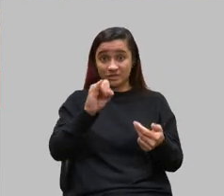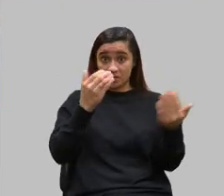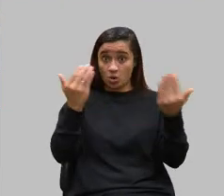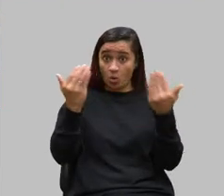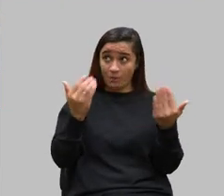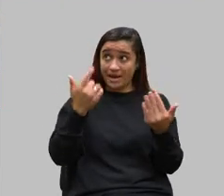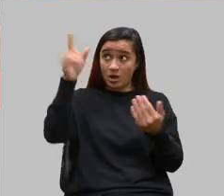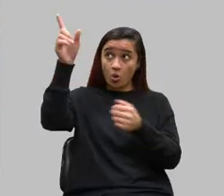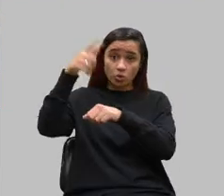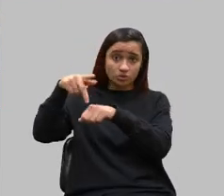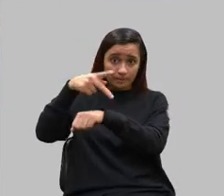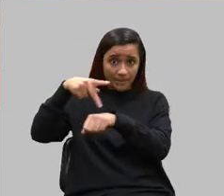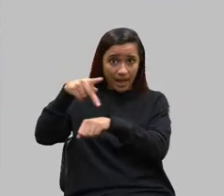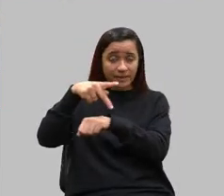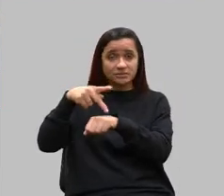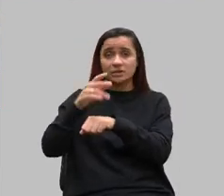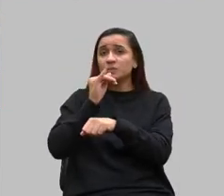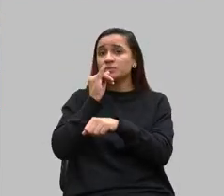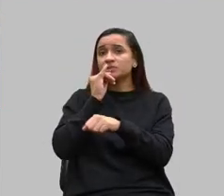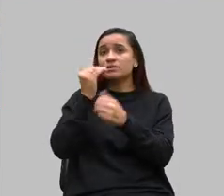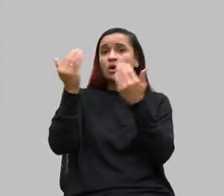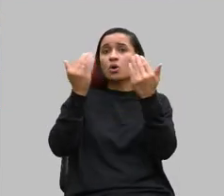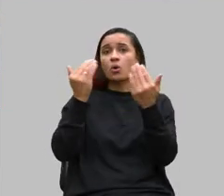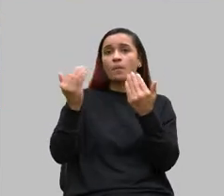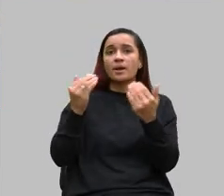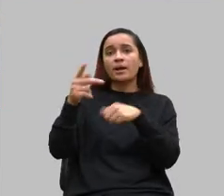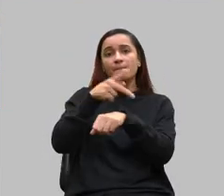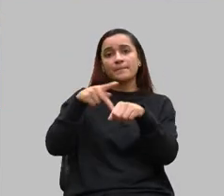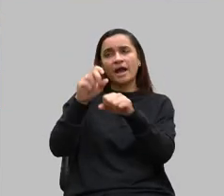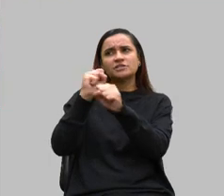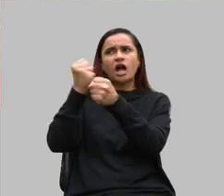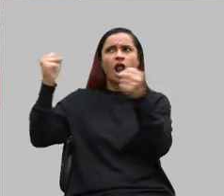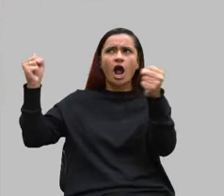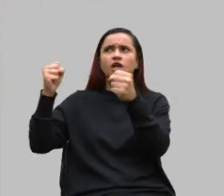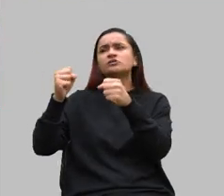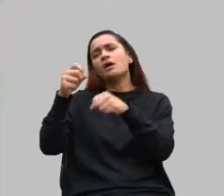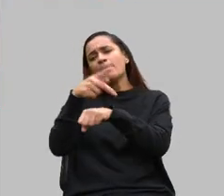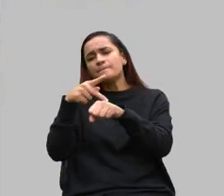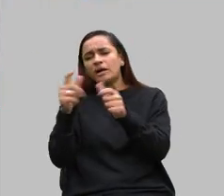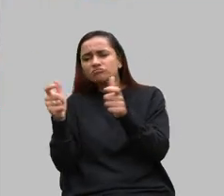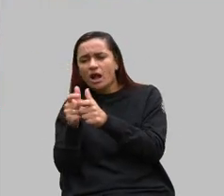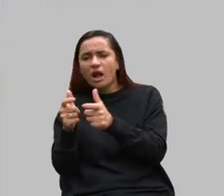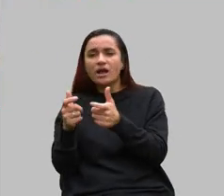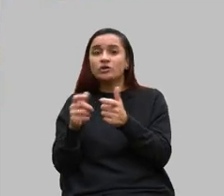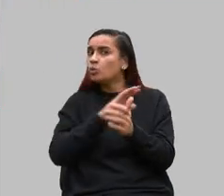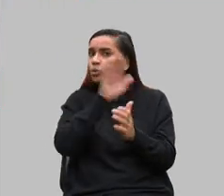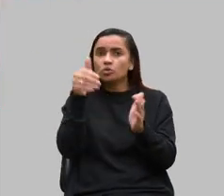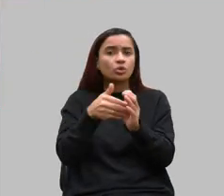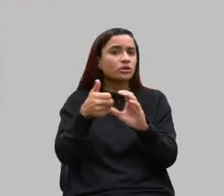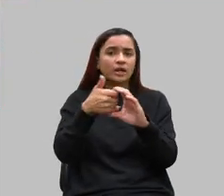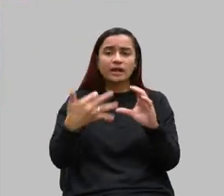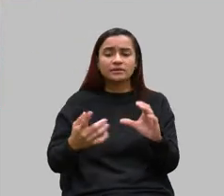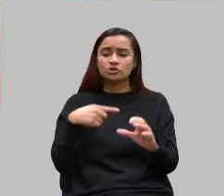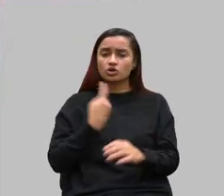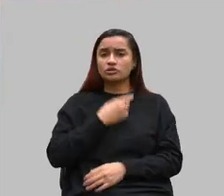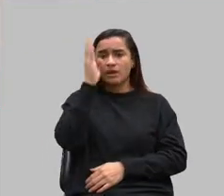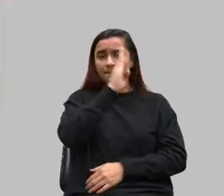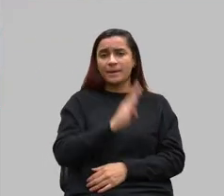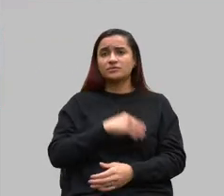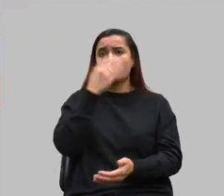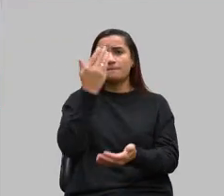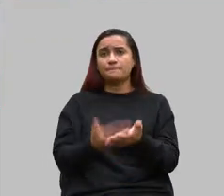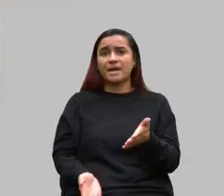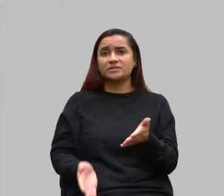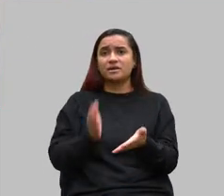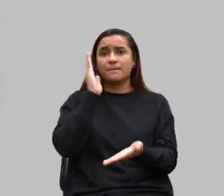uma comparação em termos de países por extensão outros países em todos os aspectos o Brasil perde assim no mínimo em Metade dos